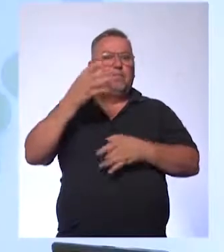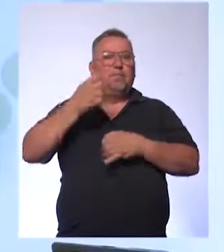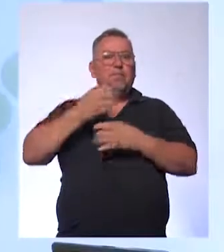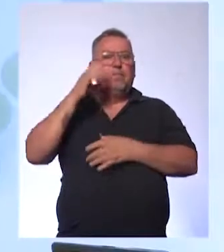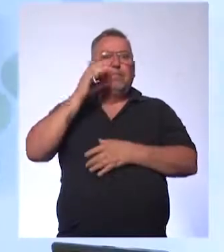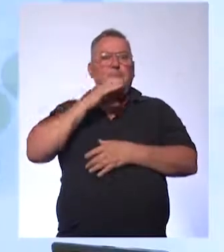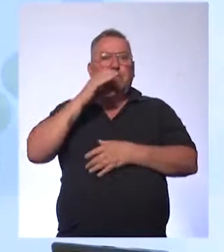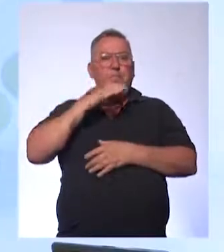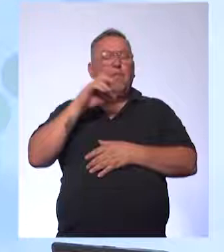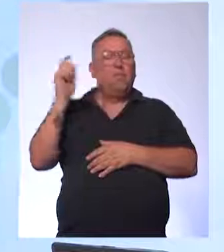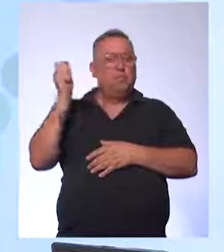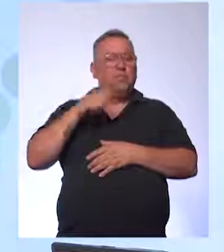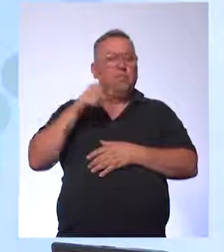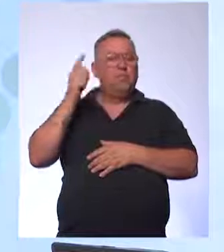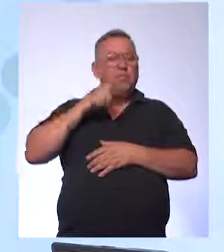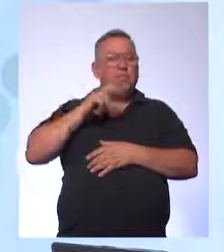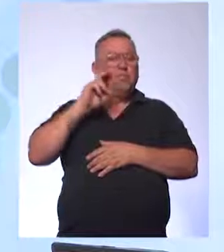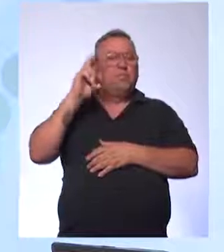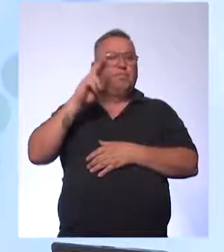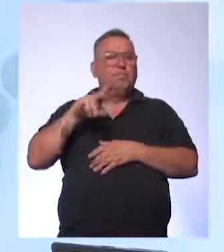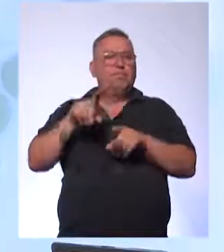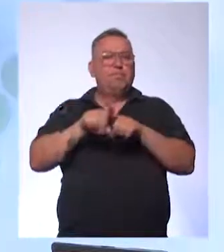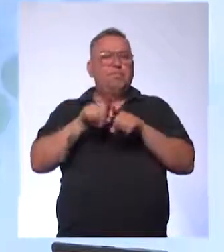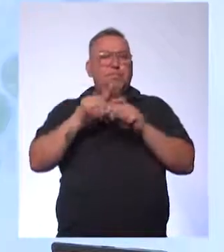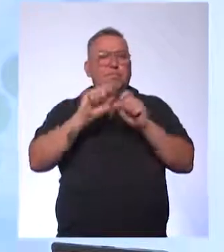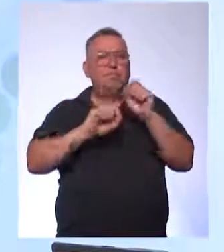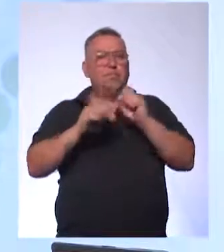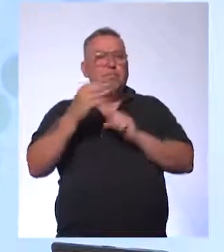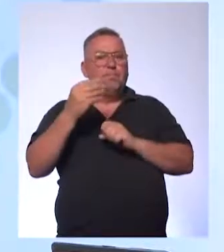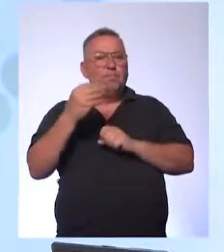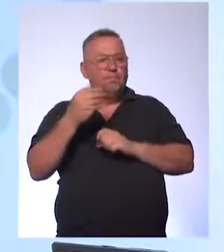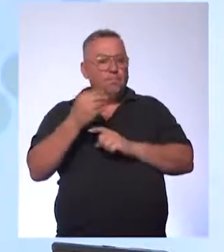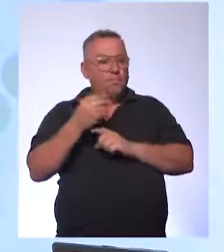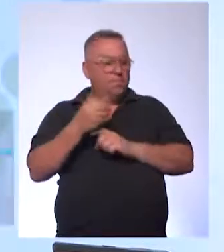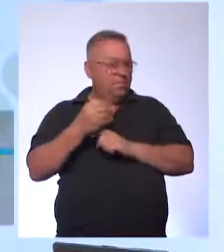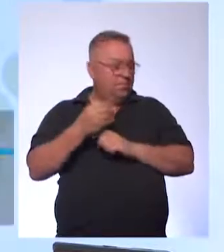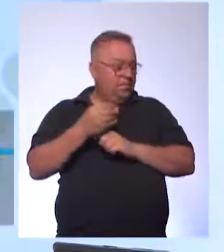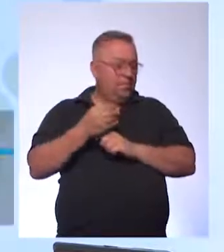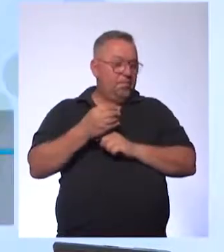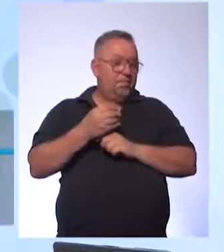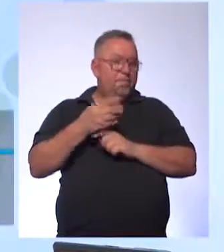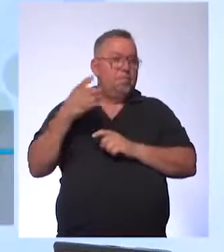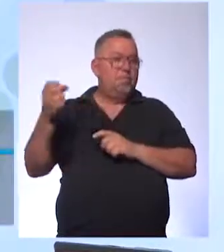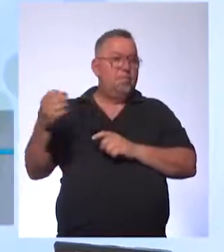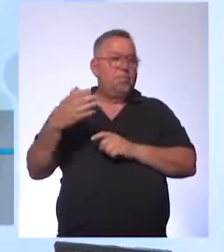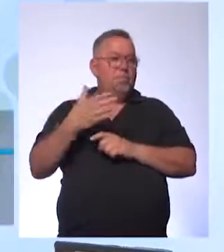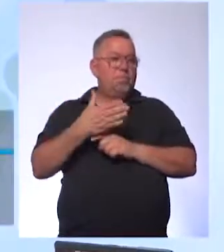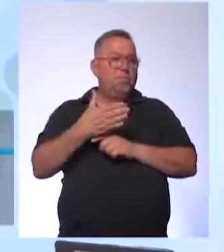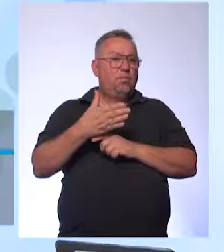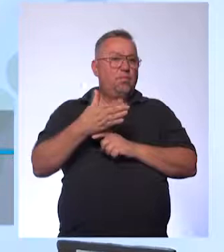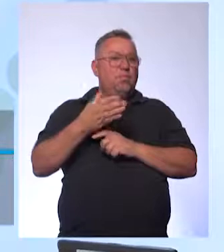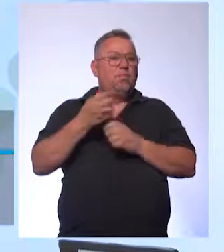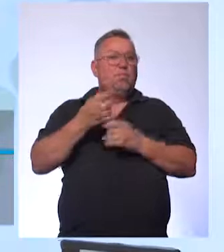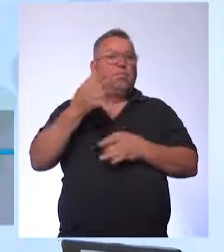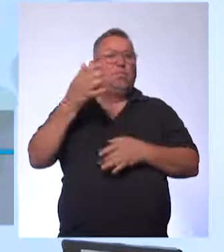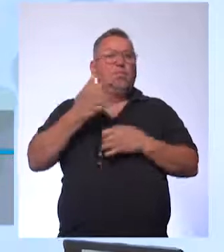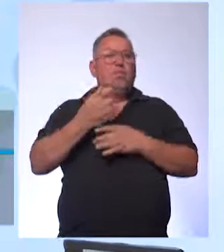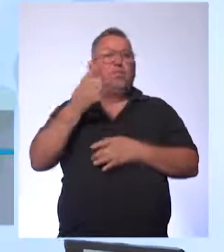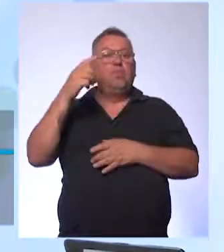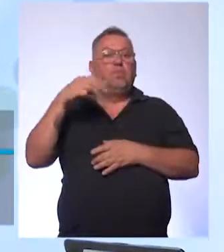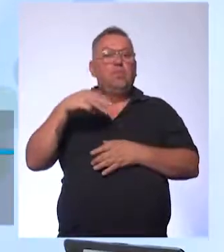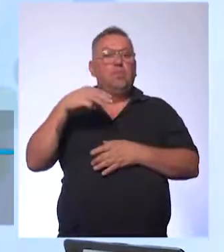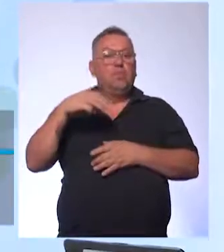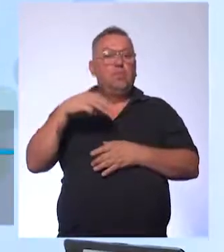rapidinho aí, eu acho que deu para pegar a ideia geral, que são muitas, né, fontes renováveis. Eu vou dar um chatzinho de